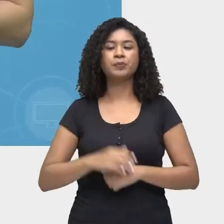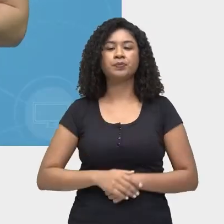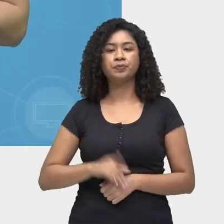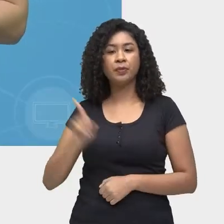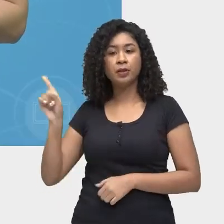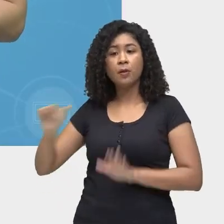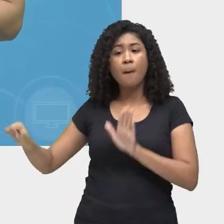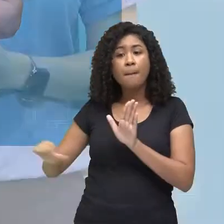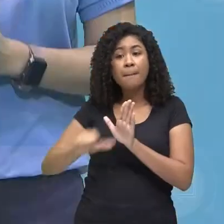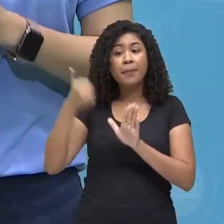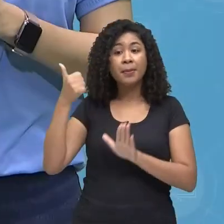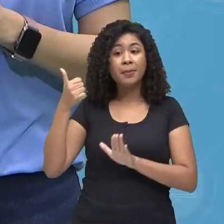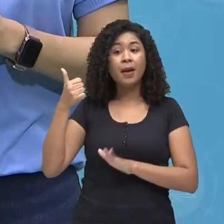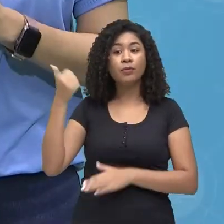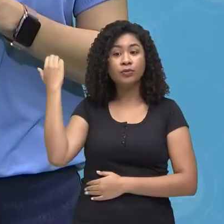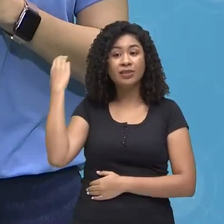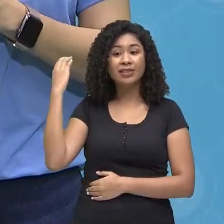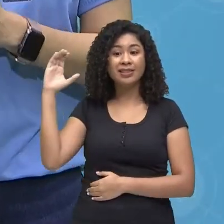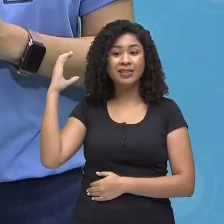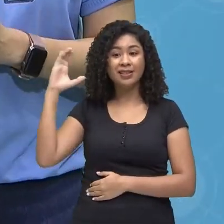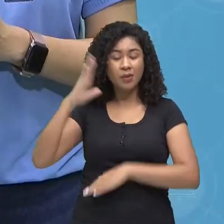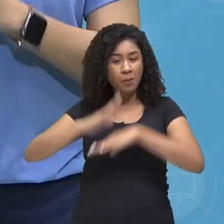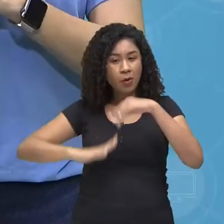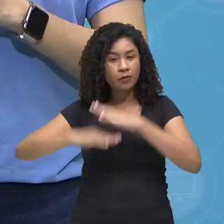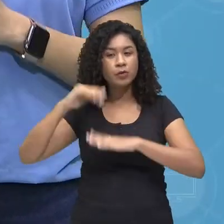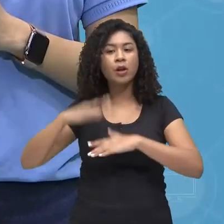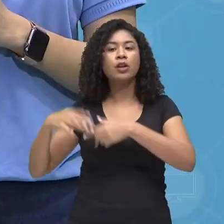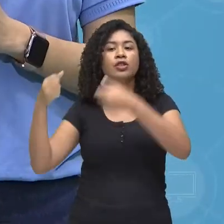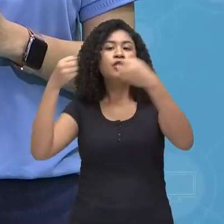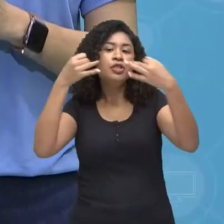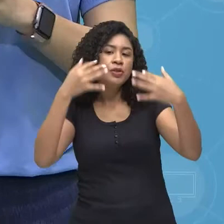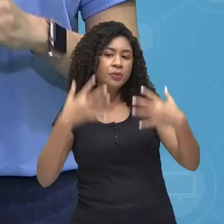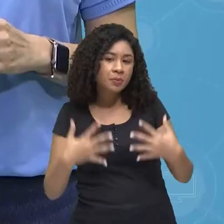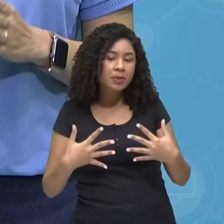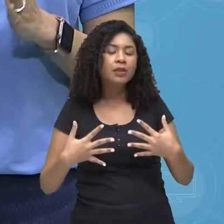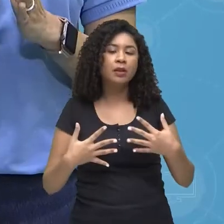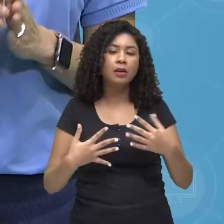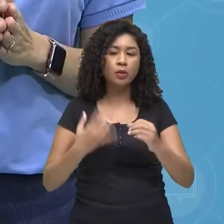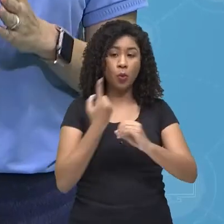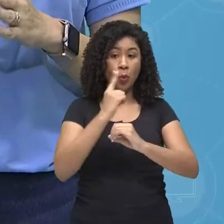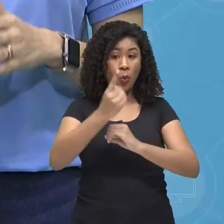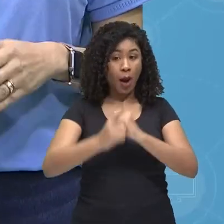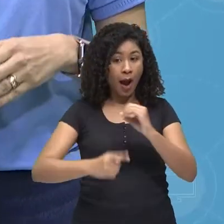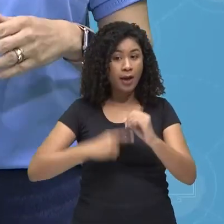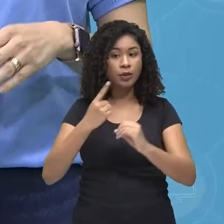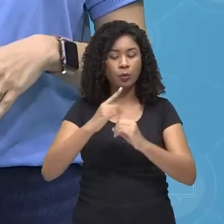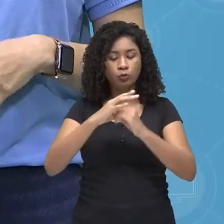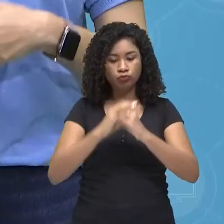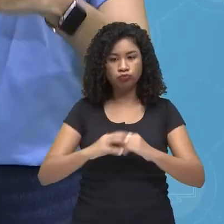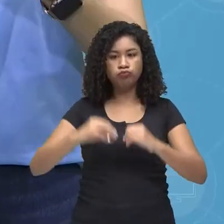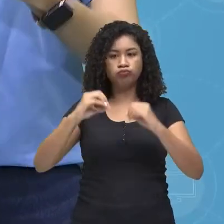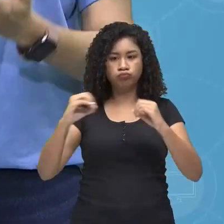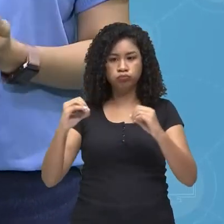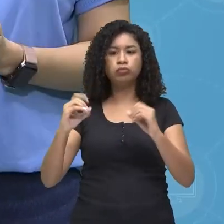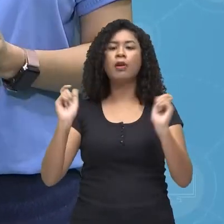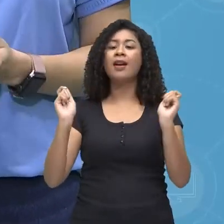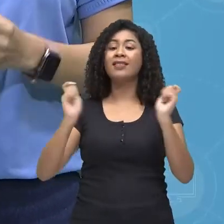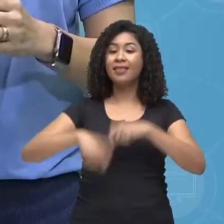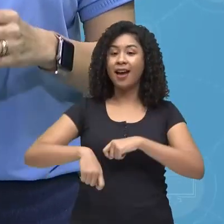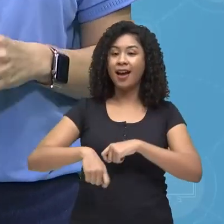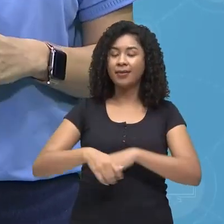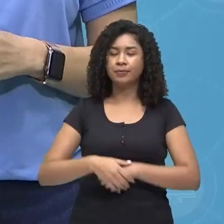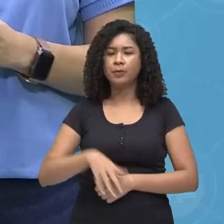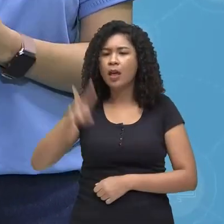primeiro cientista que fala da divisibilidade do átomo. Lembra que até aqui a gente falou que o átomo era